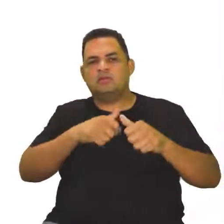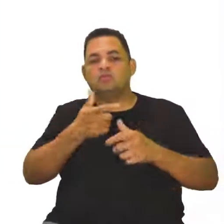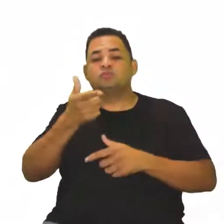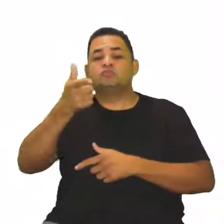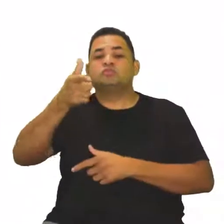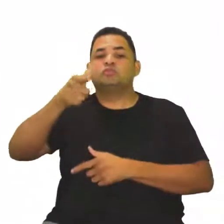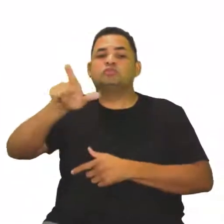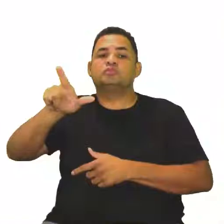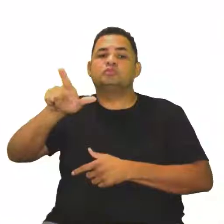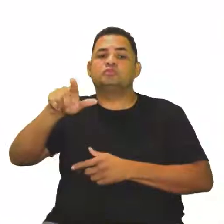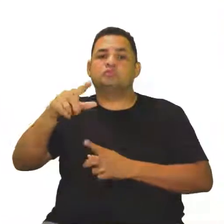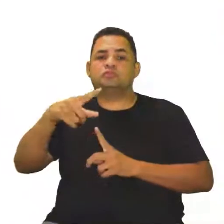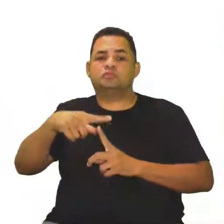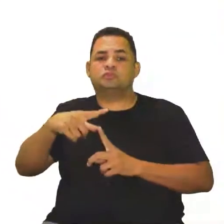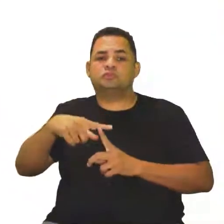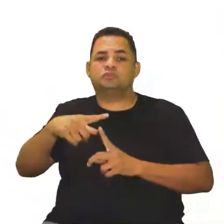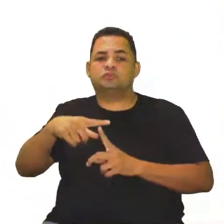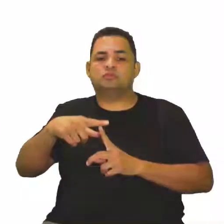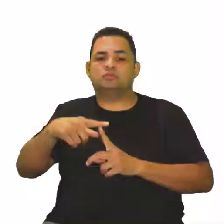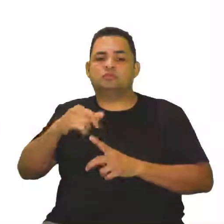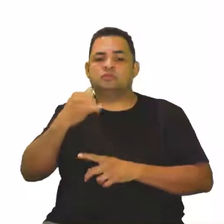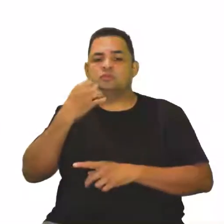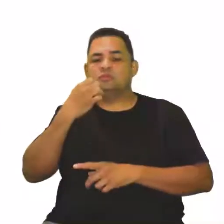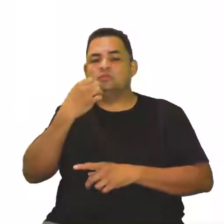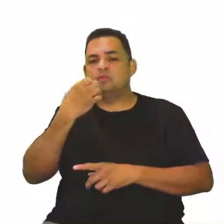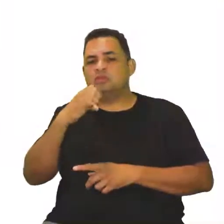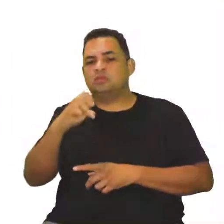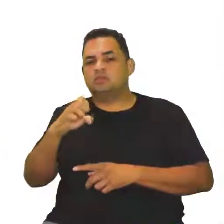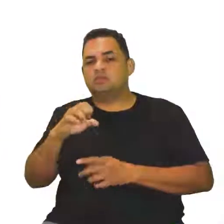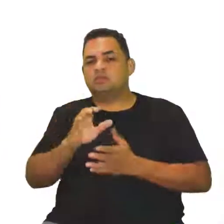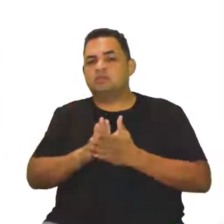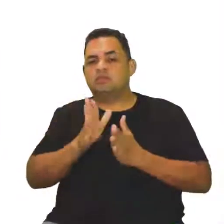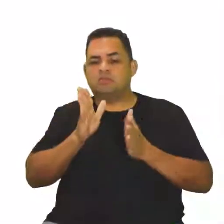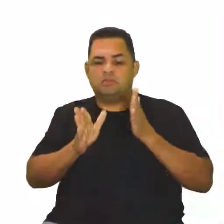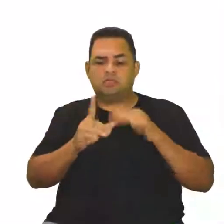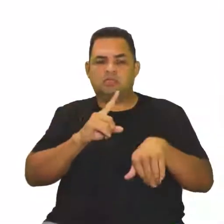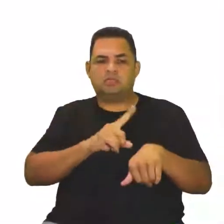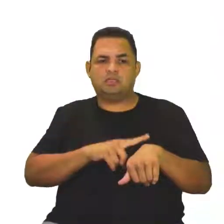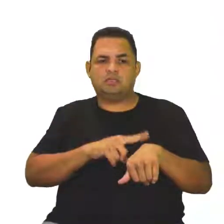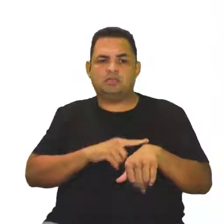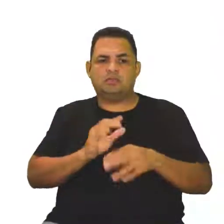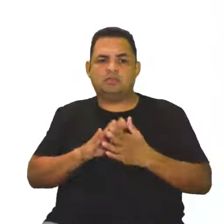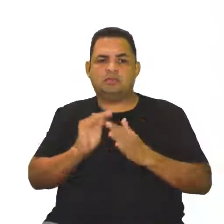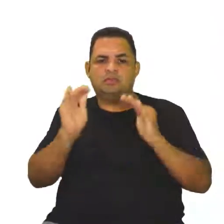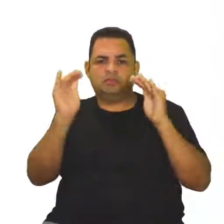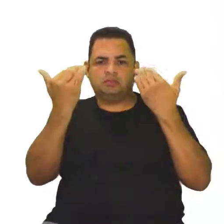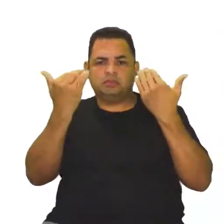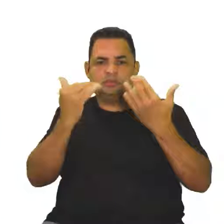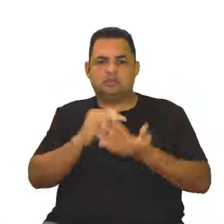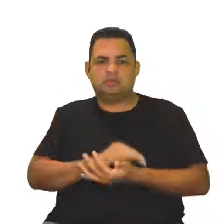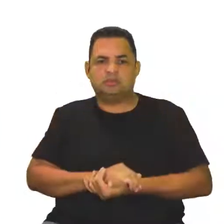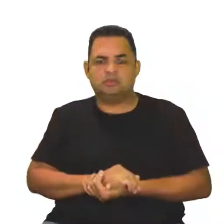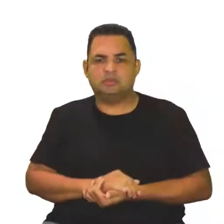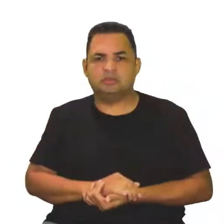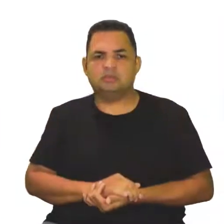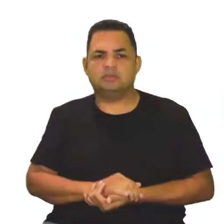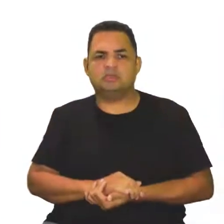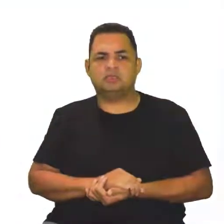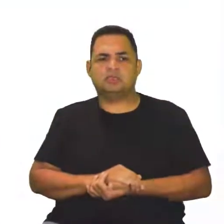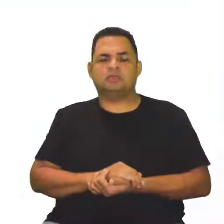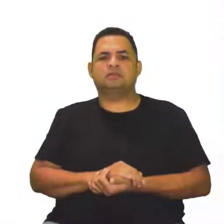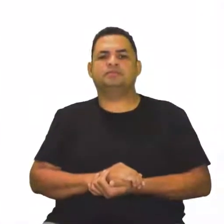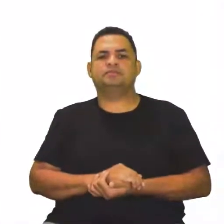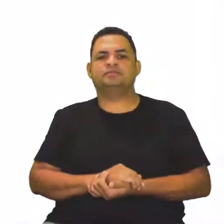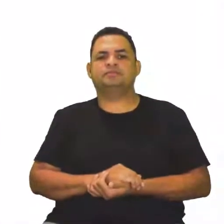em outro tipo de energia por unidade de tempo. Então, pessoal, se liga aqui, ó, equipamentos